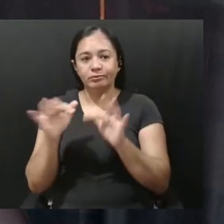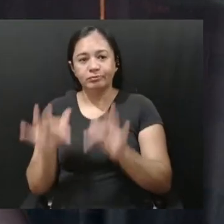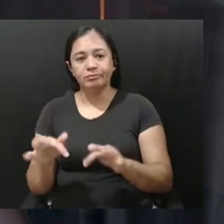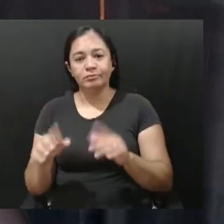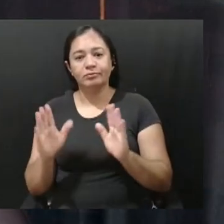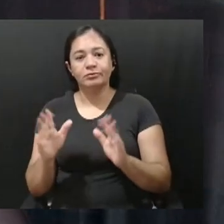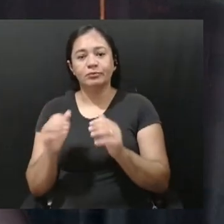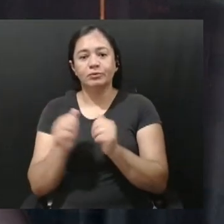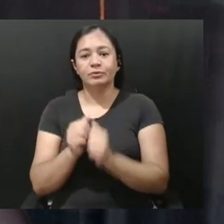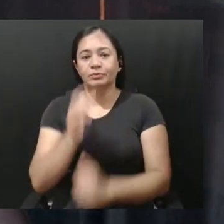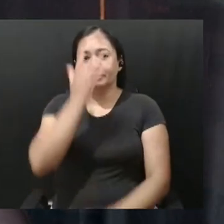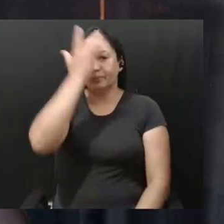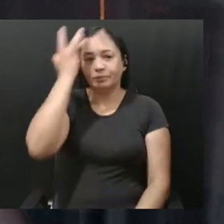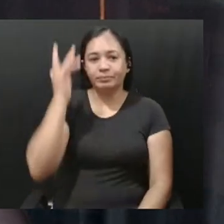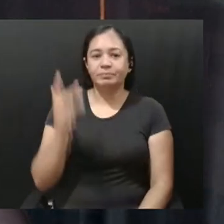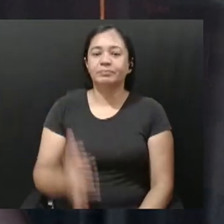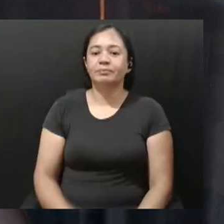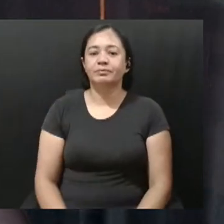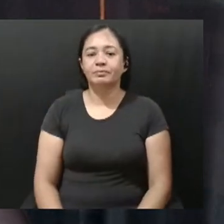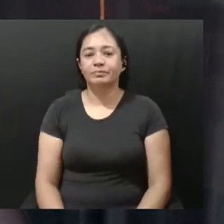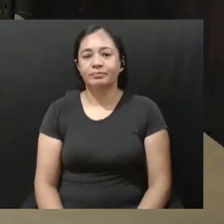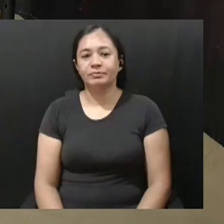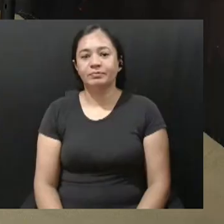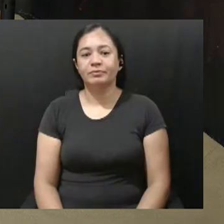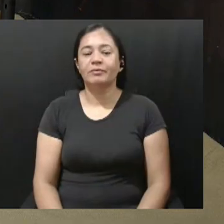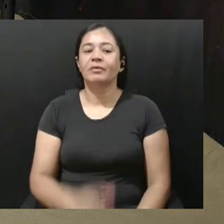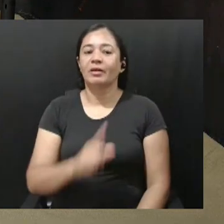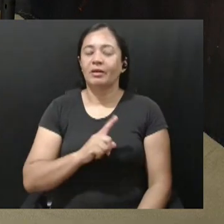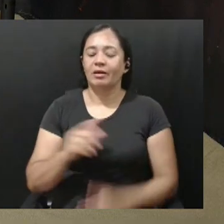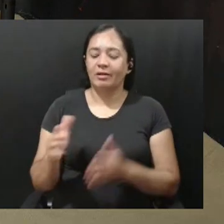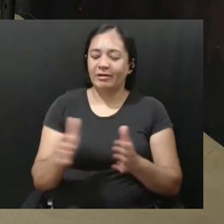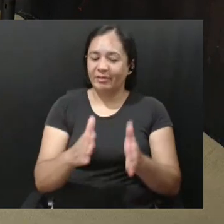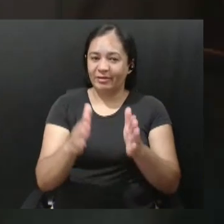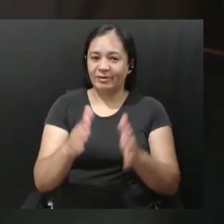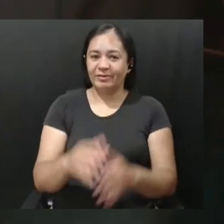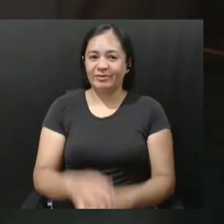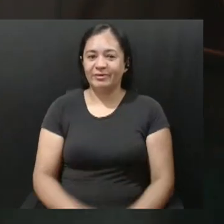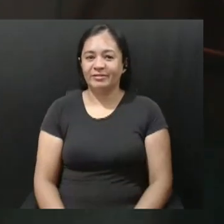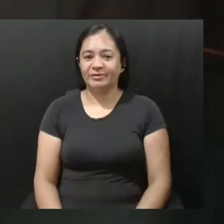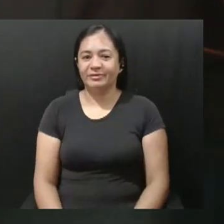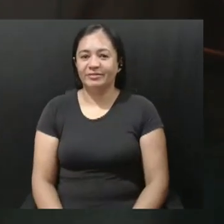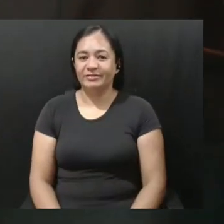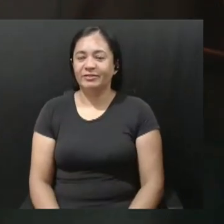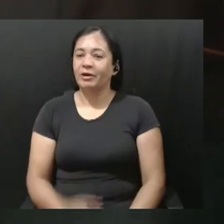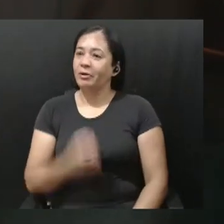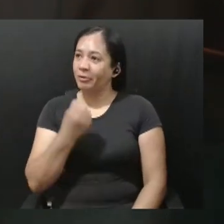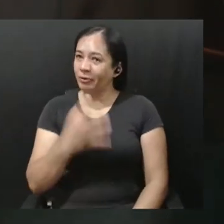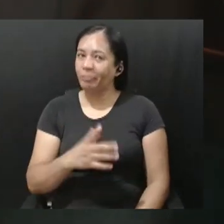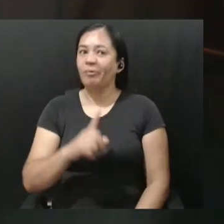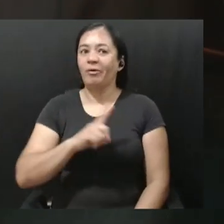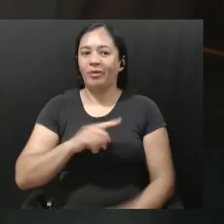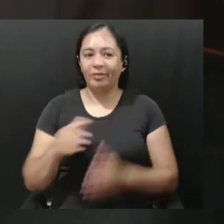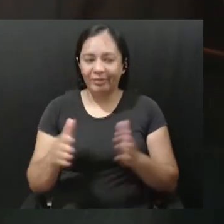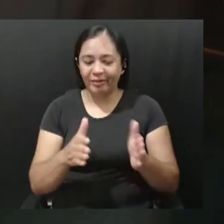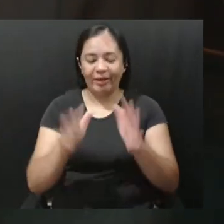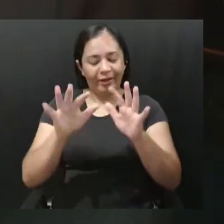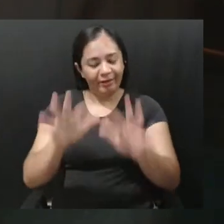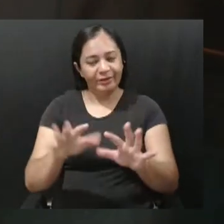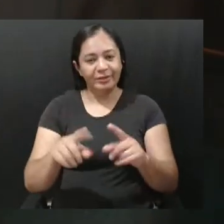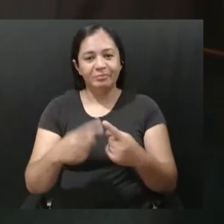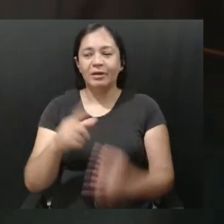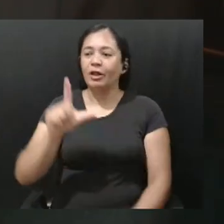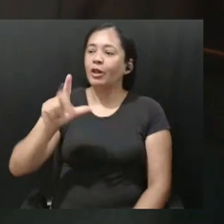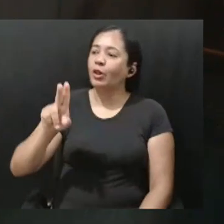Então, existe esse caminho. Ai, que bom que existe esse caminho, né, Letícia? Agora, Luiz, muita gente diz